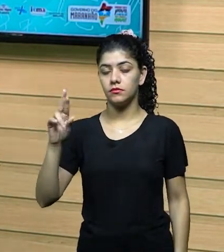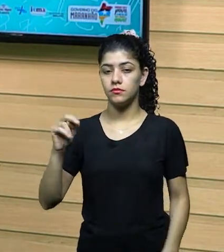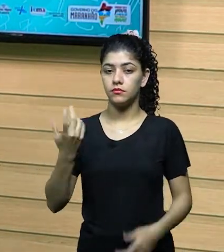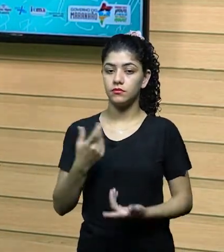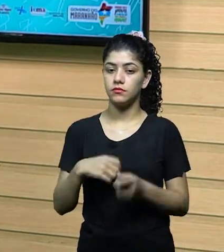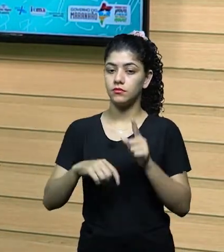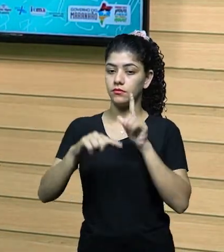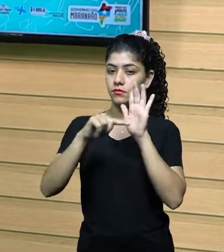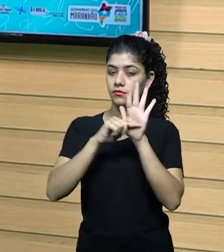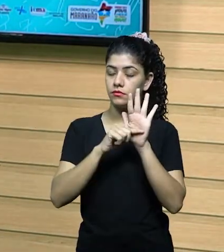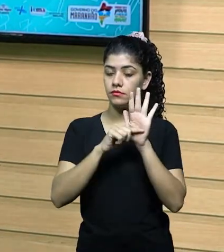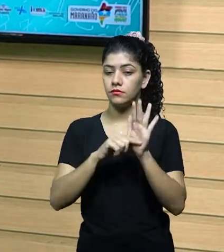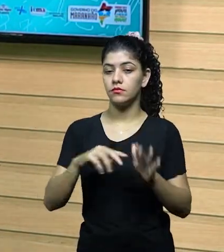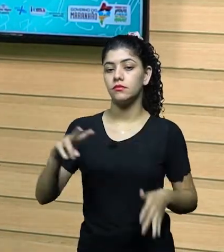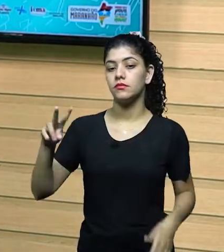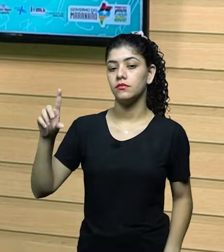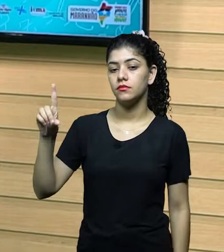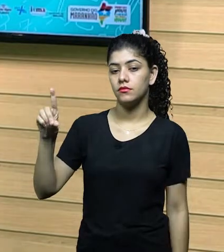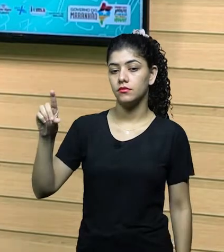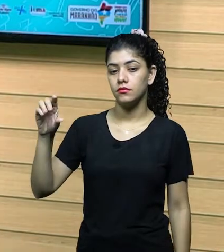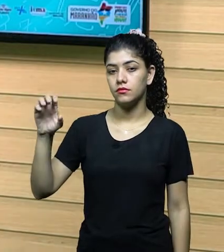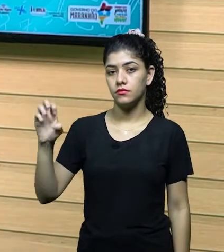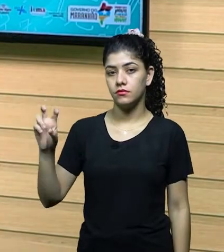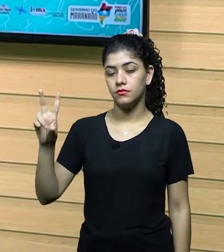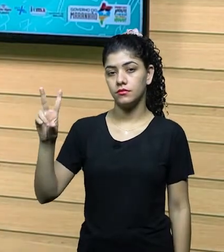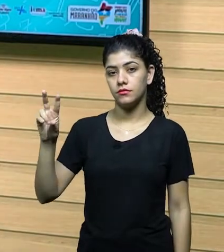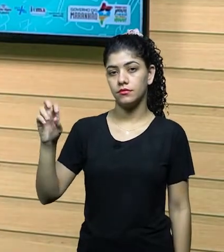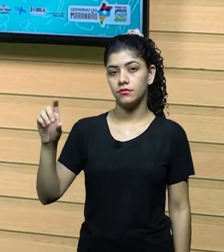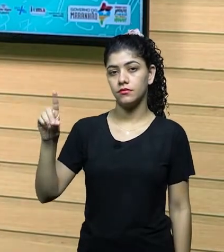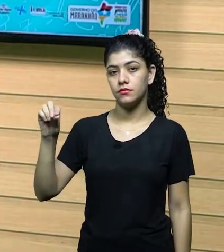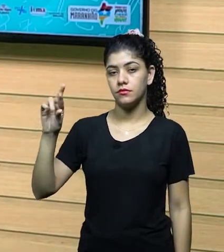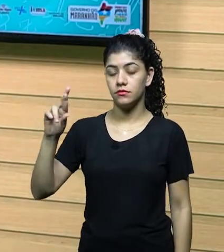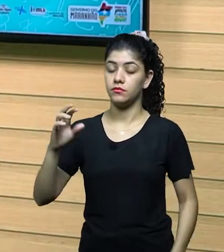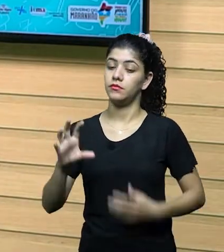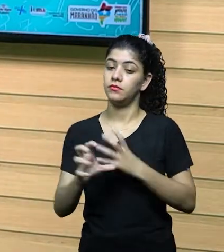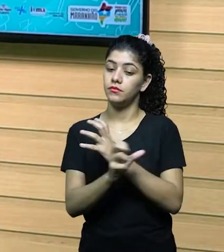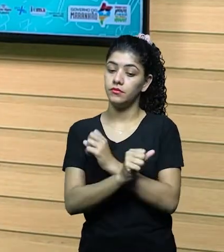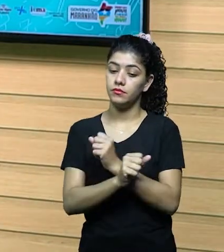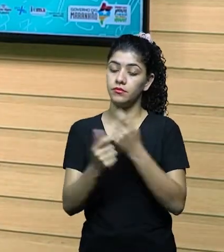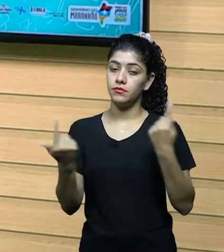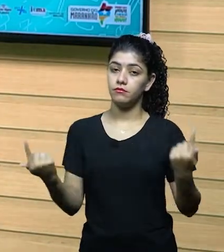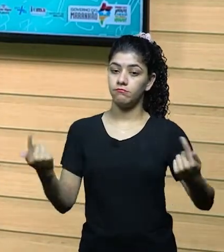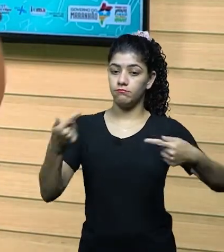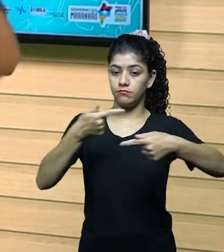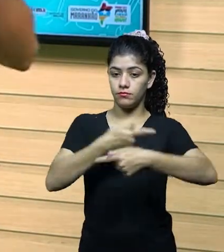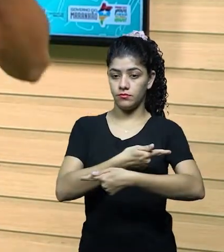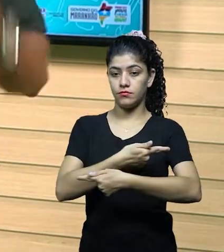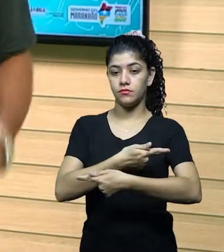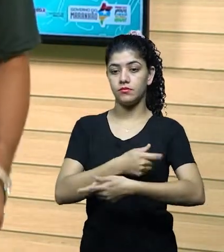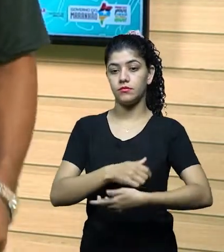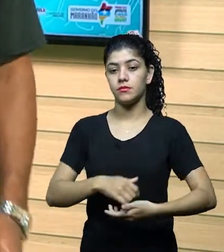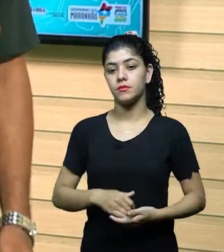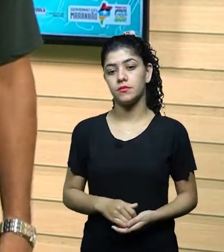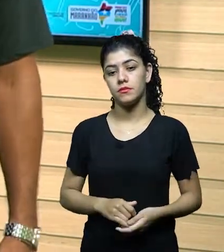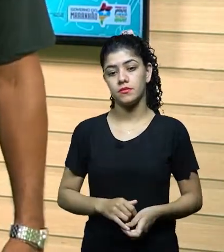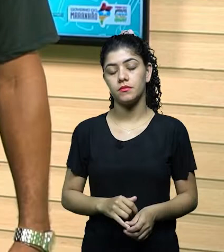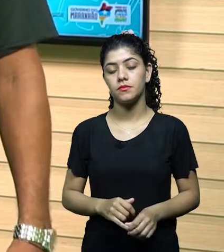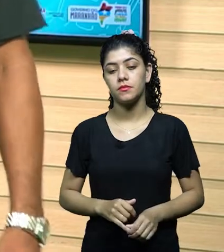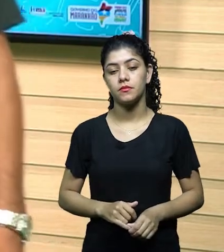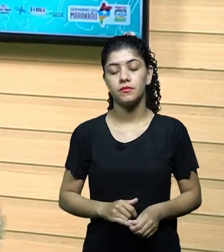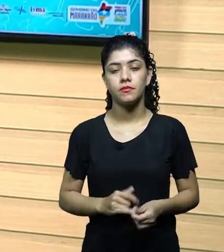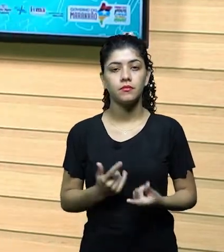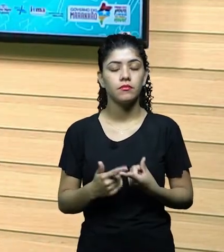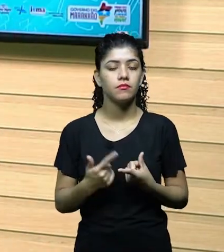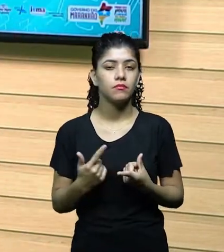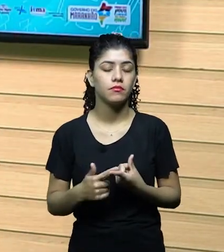o saldo negativo é devedor e na contabilidade é o contrário? Por que que na contabilidade o saldo positivo é devedor e o